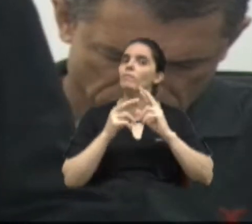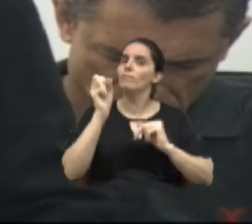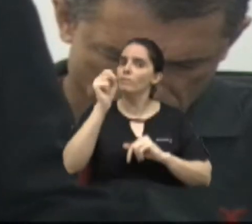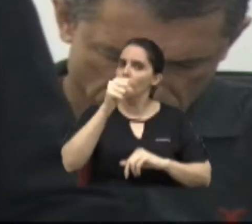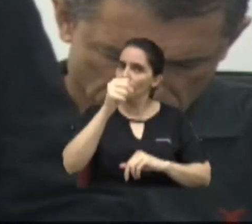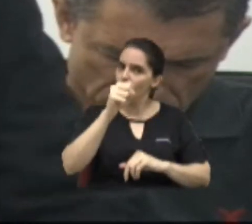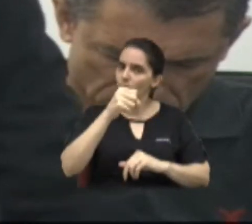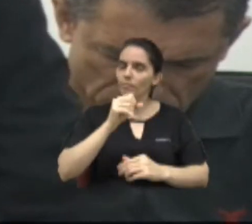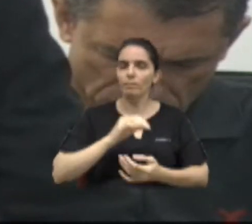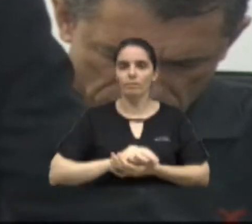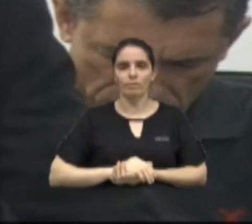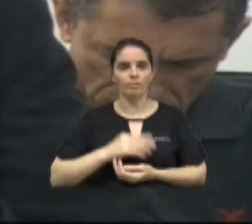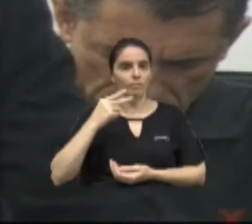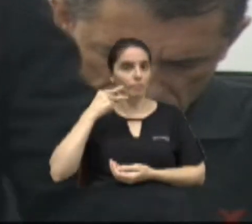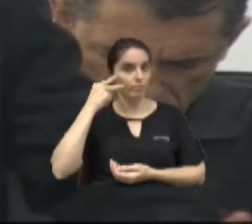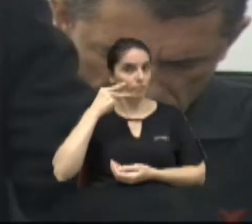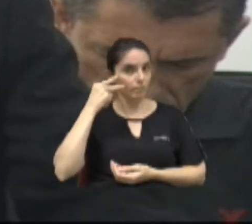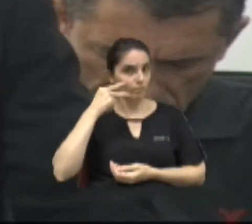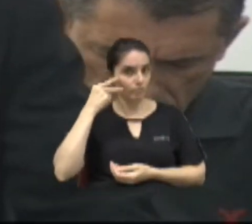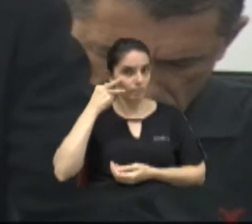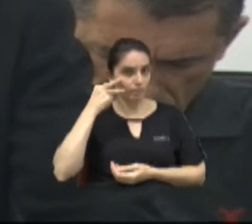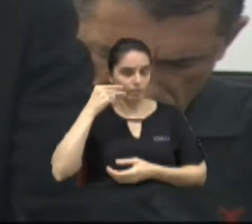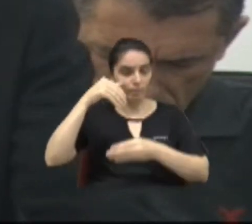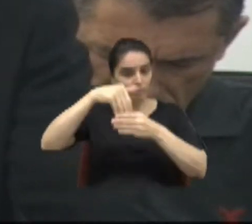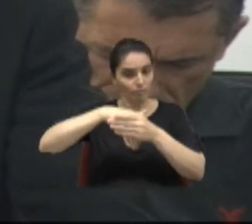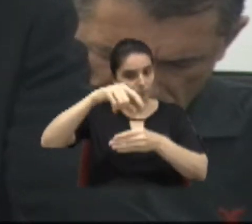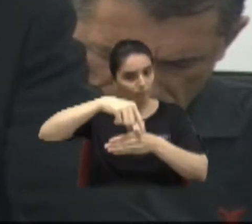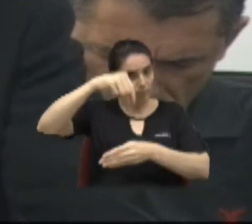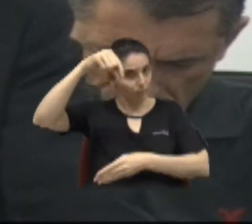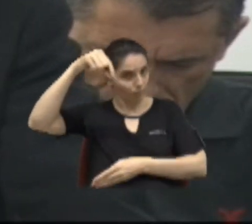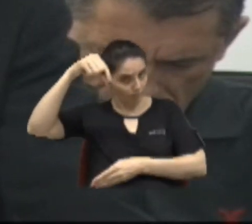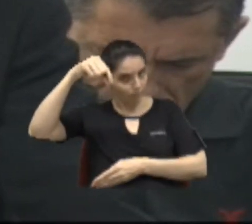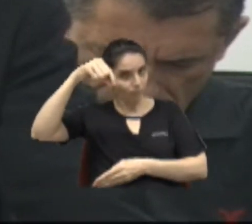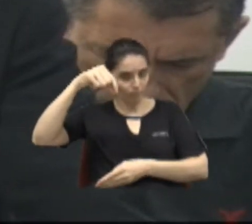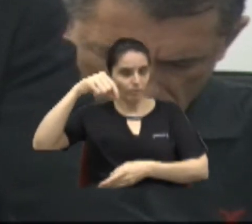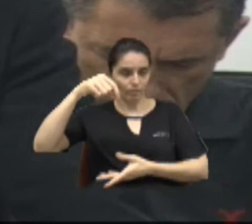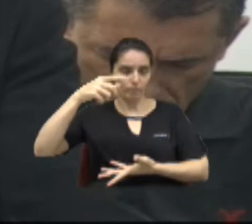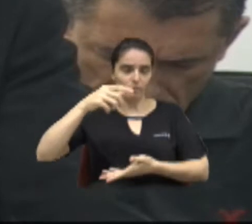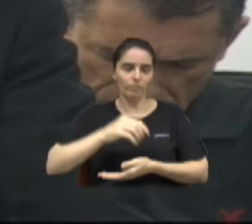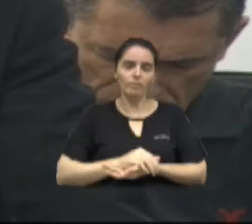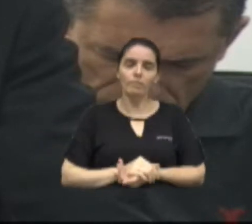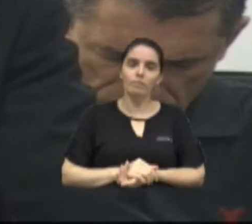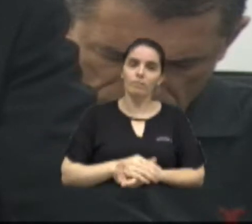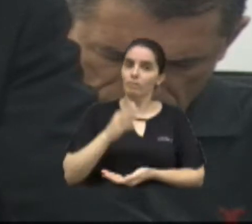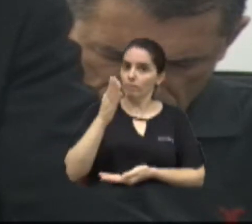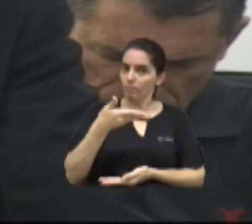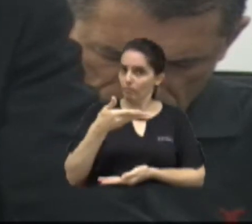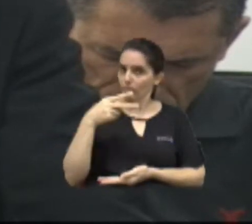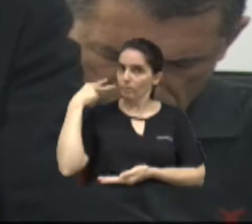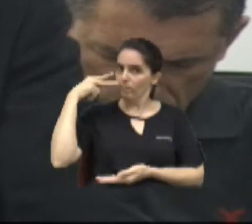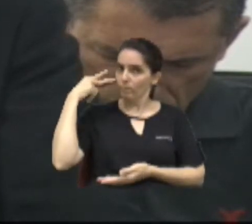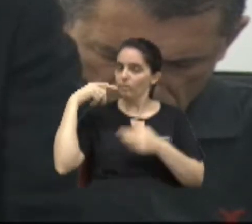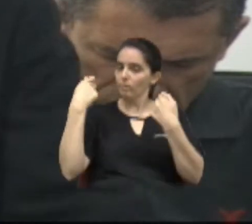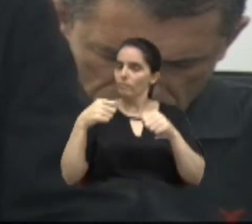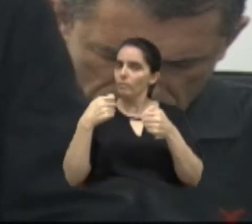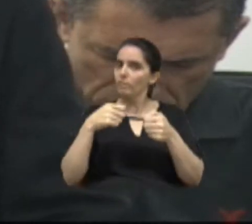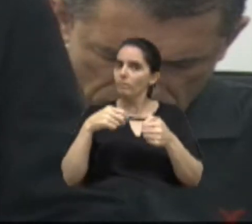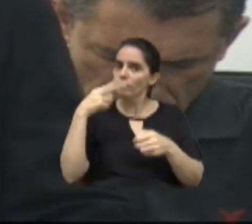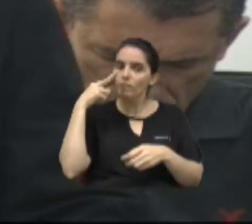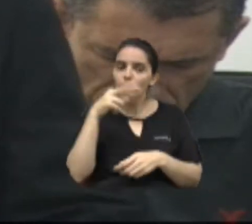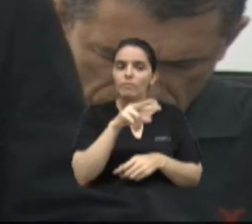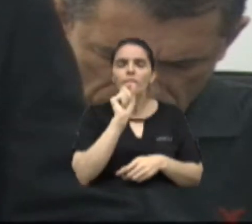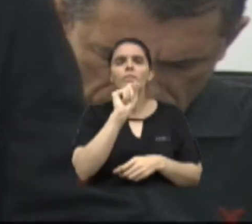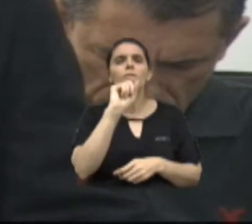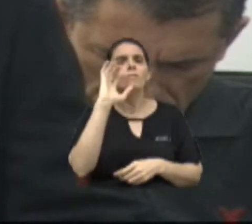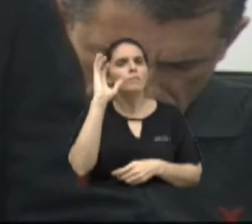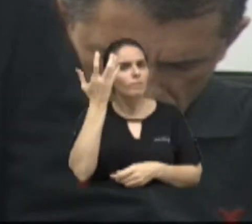que estamos aqui, fomos eleitos, para isso cabe a nós também verificar o que está acontecendo. Então amanhã